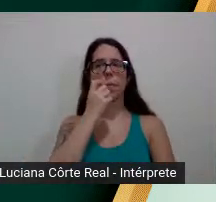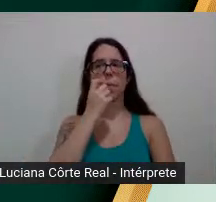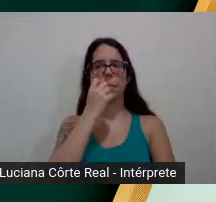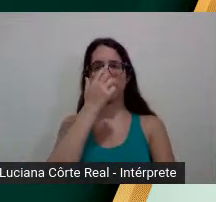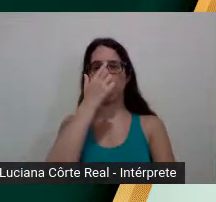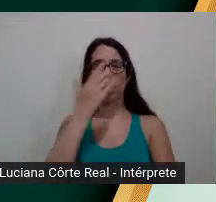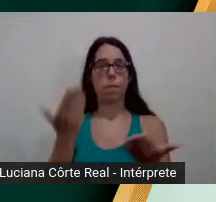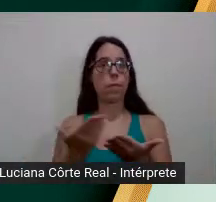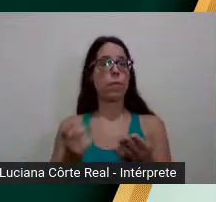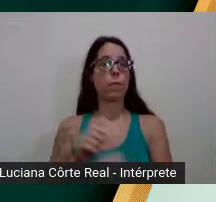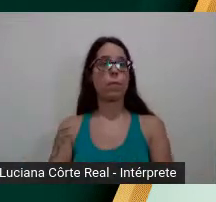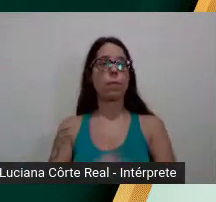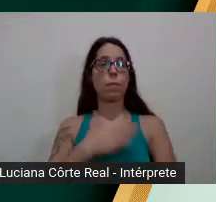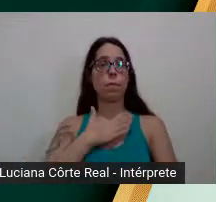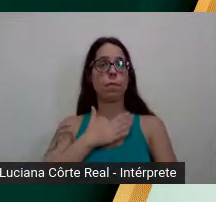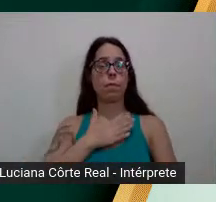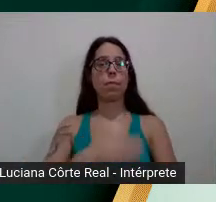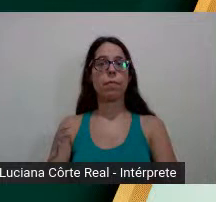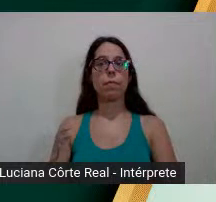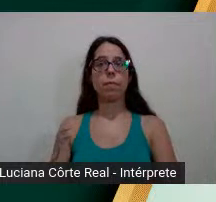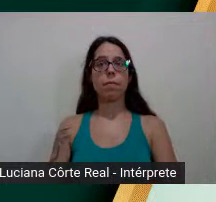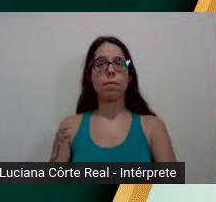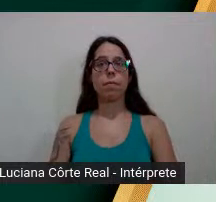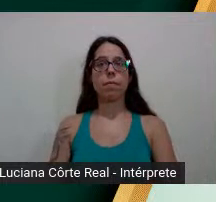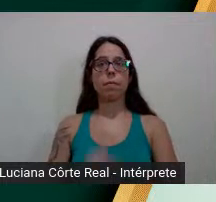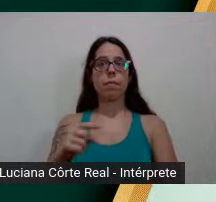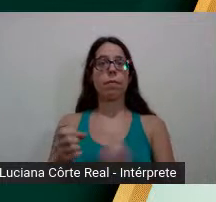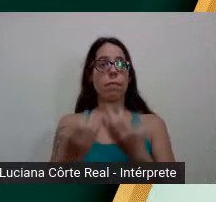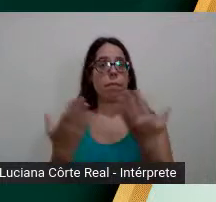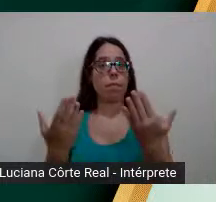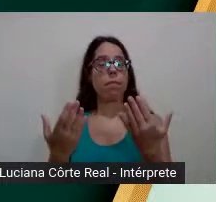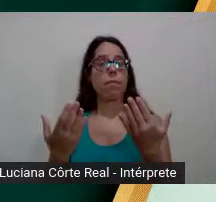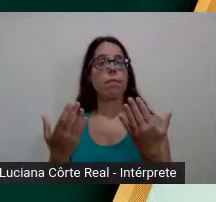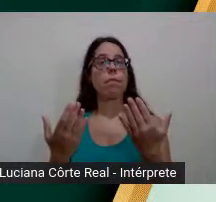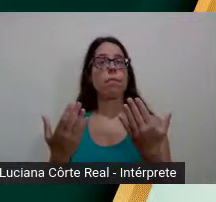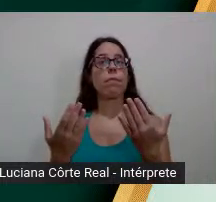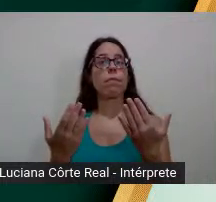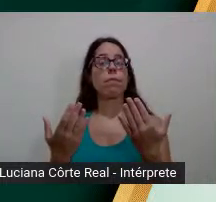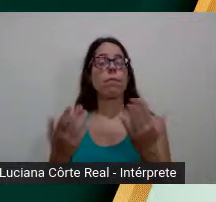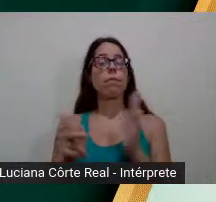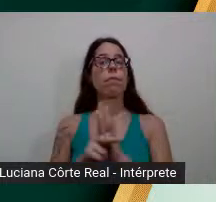Hoje, para mim, além dessa celebração, momento de celebrar a